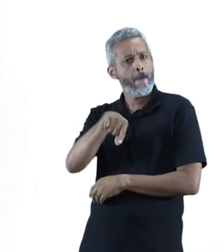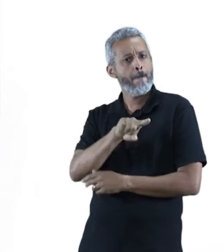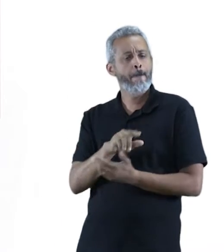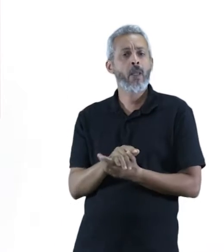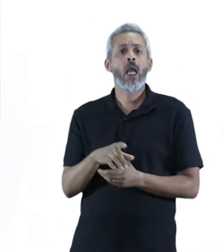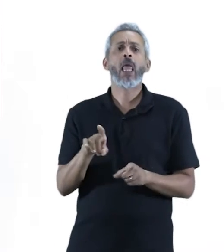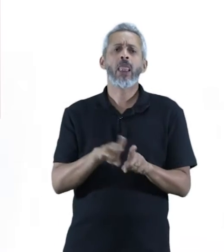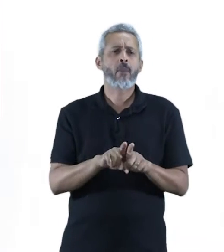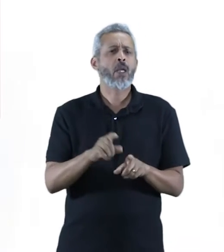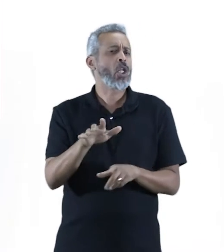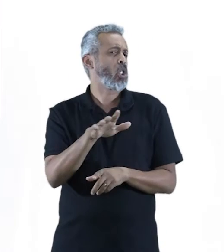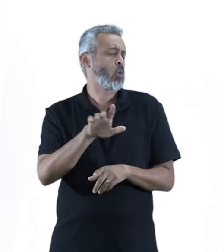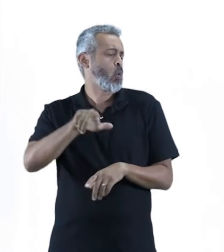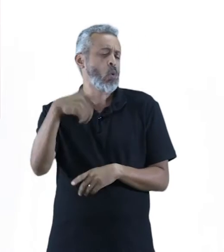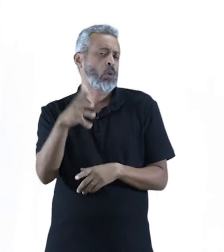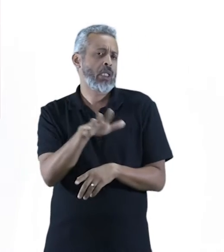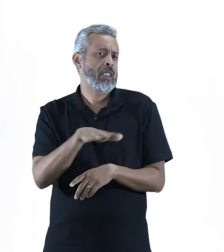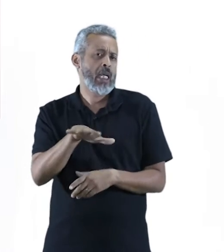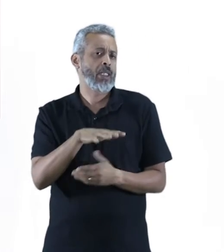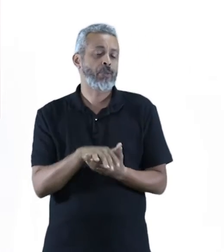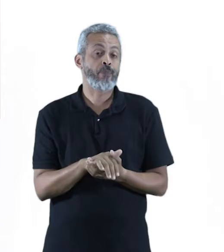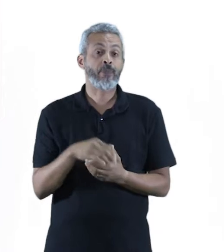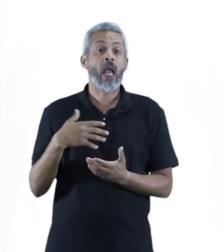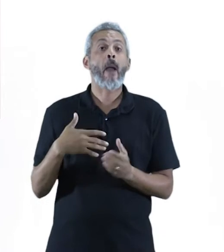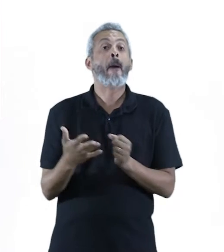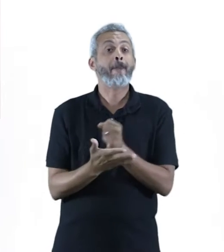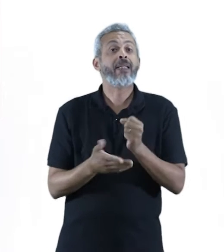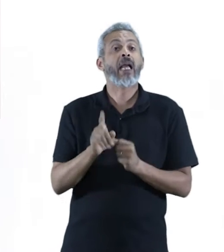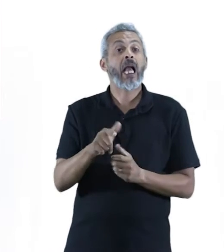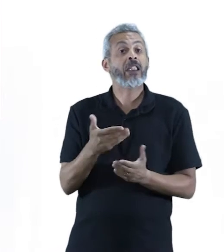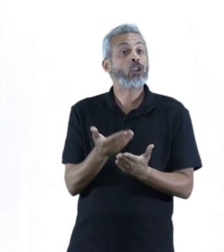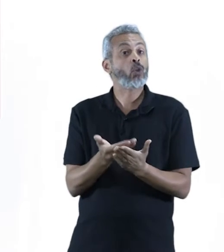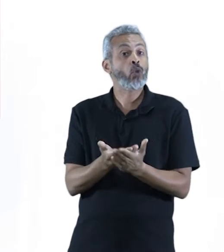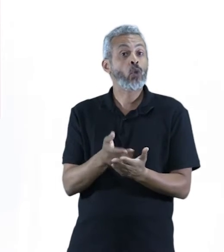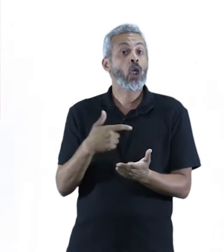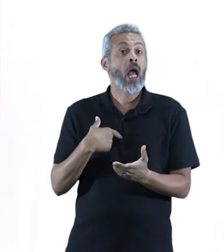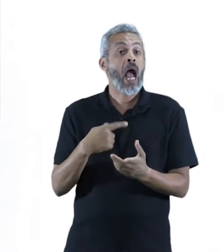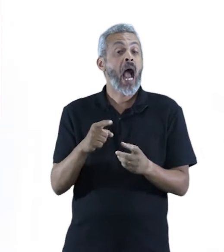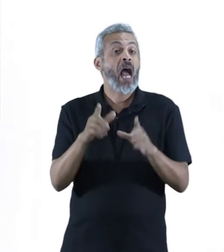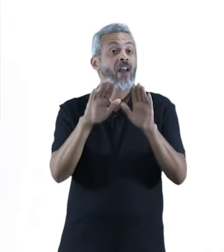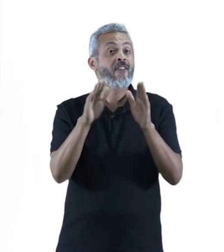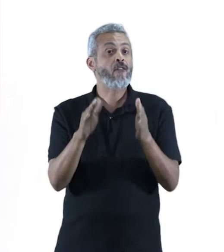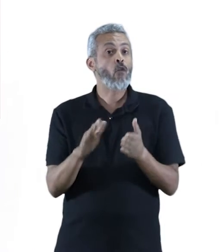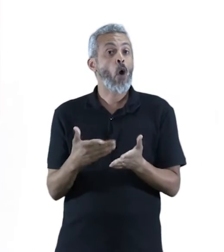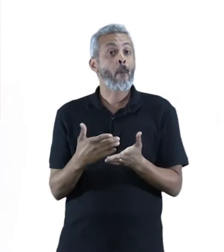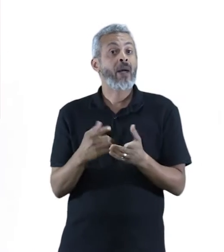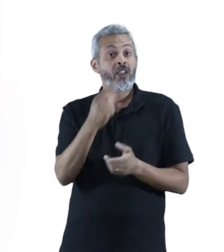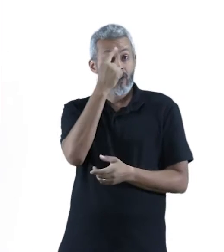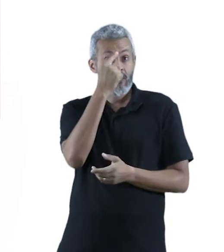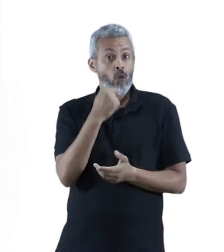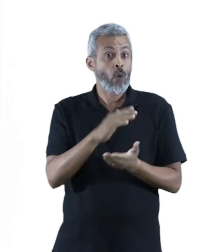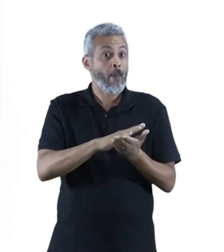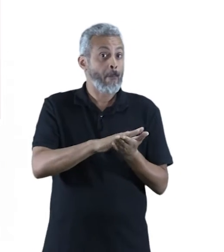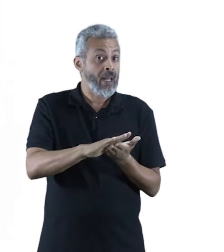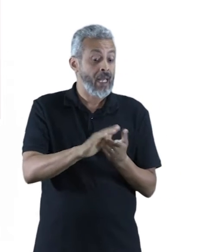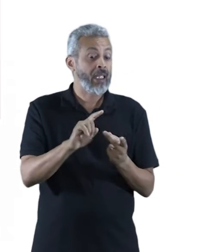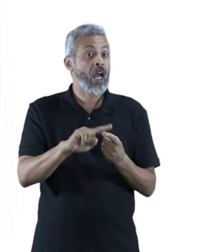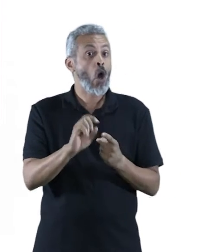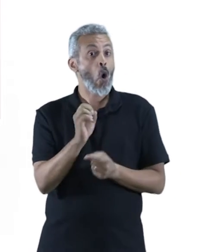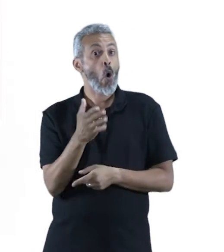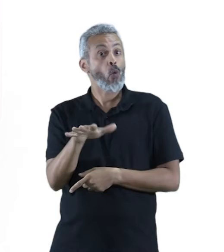e também em outras áreas. Basicamente, se estuda as formas de figuras planas ou